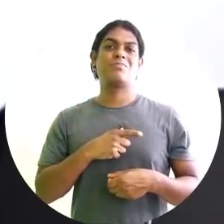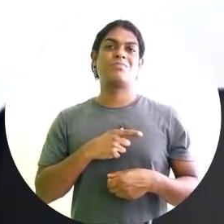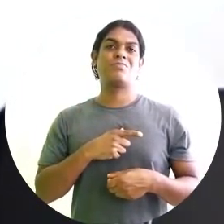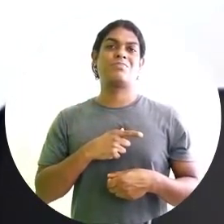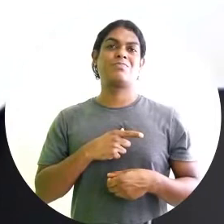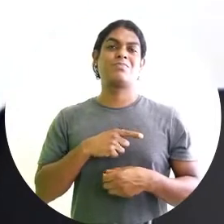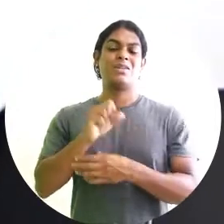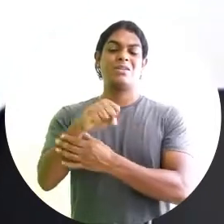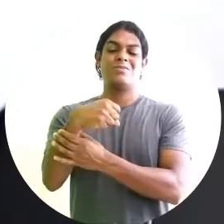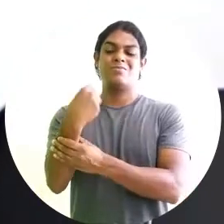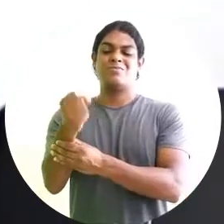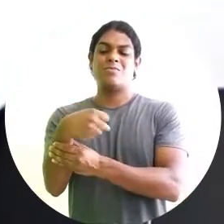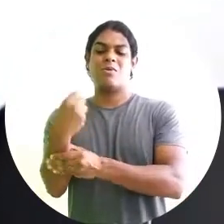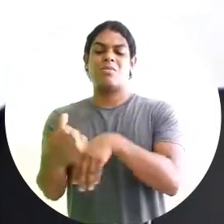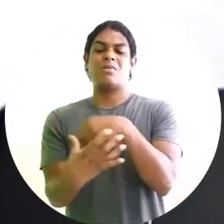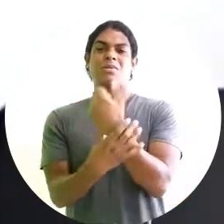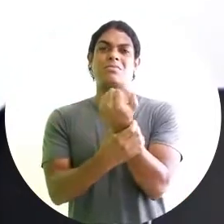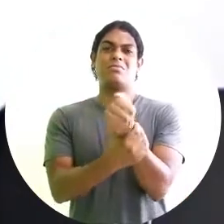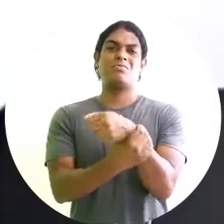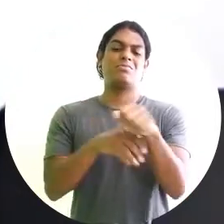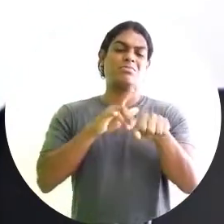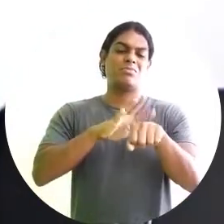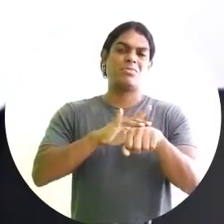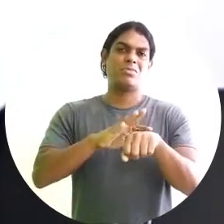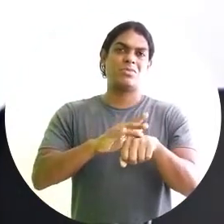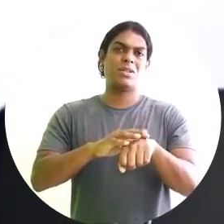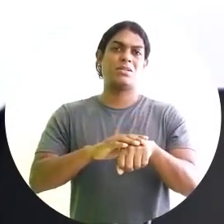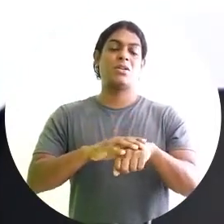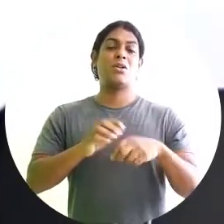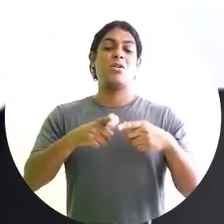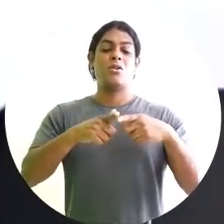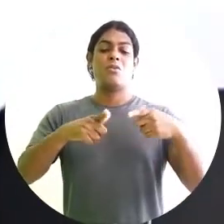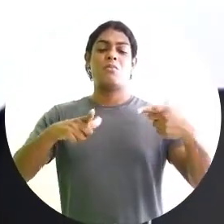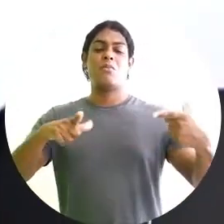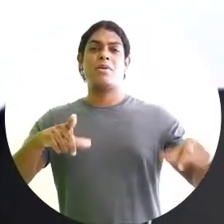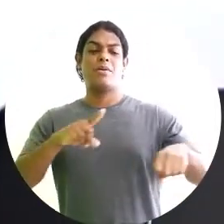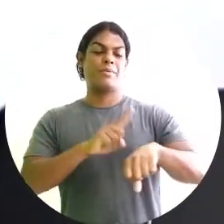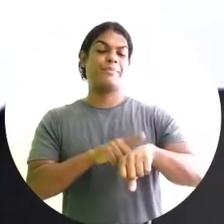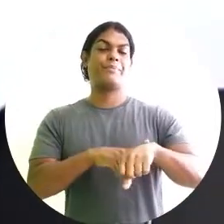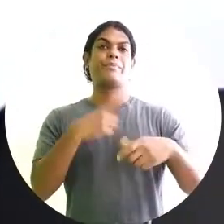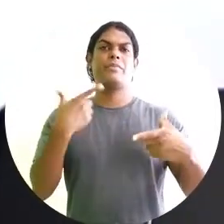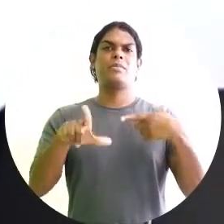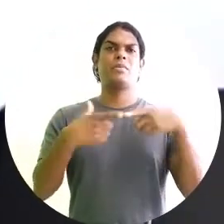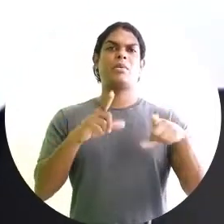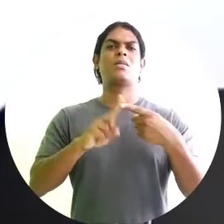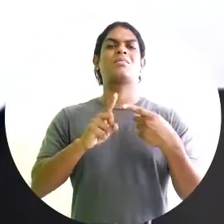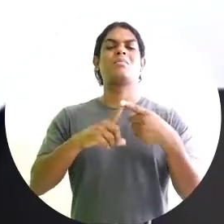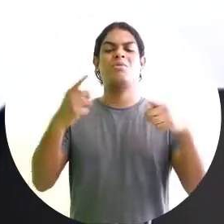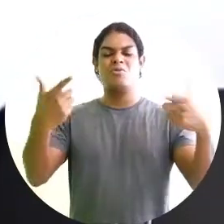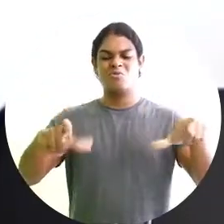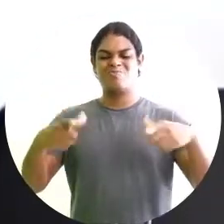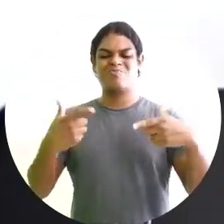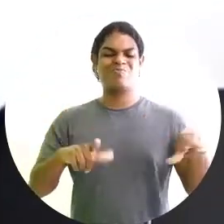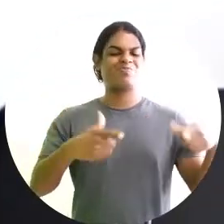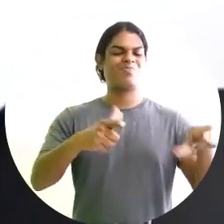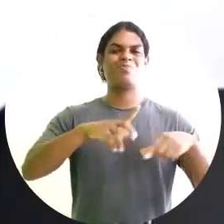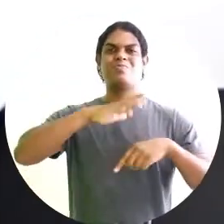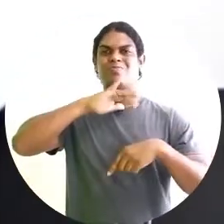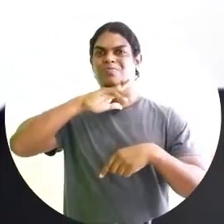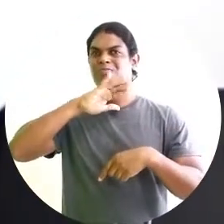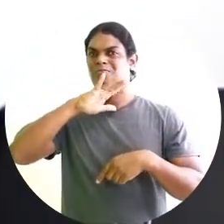lesões e acidente de trabalho. Quanto maior for o tempo de trabalho e o ambiente de trabalho for impróprio a